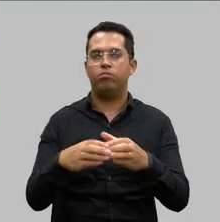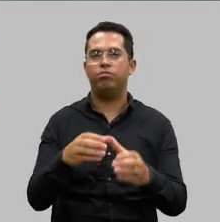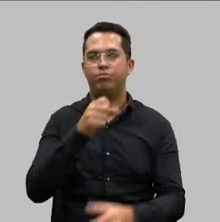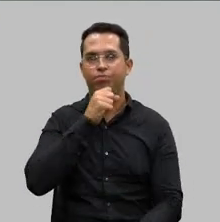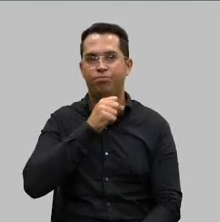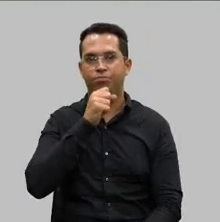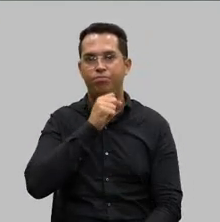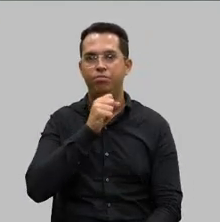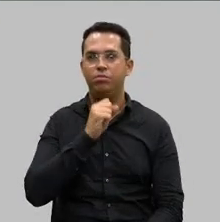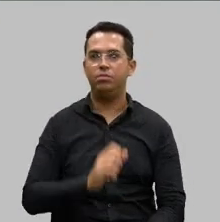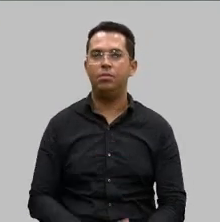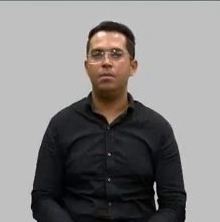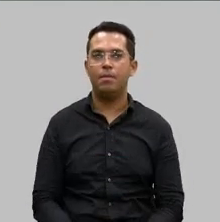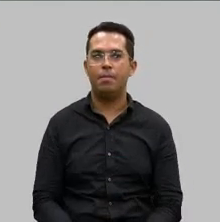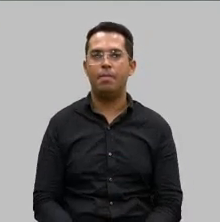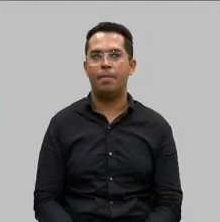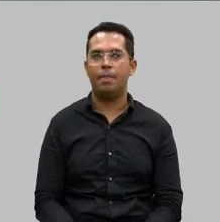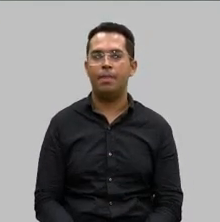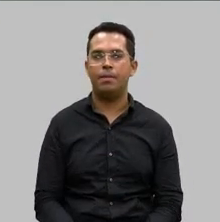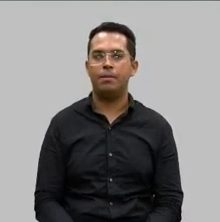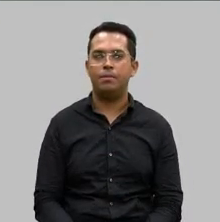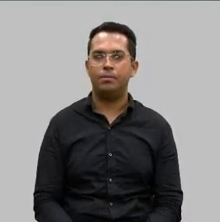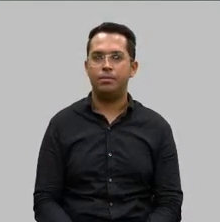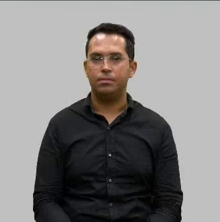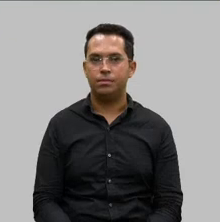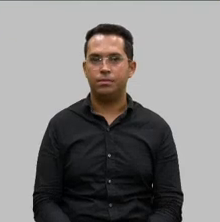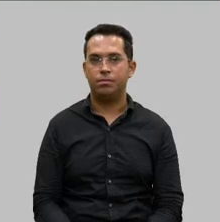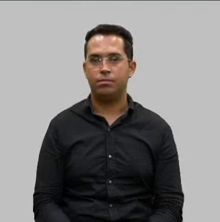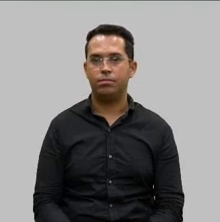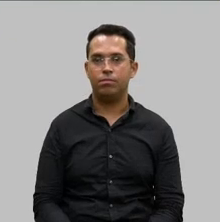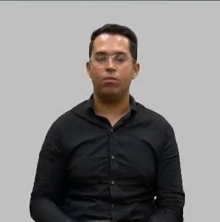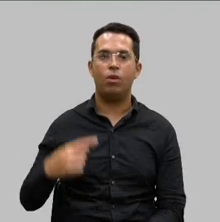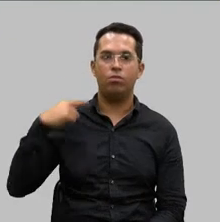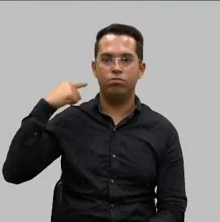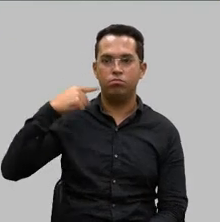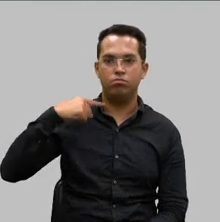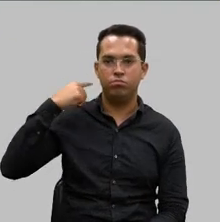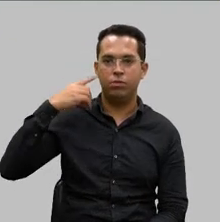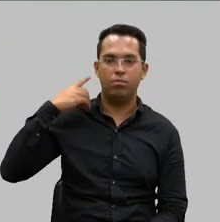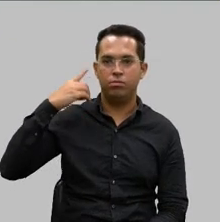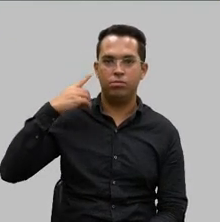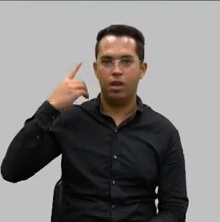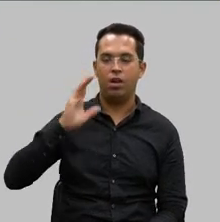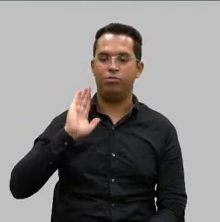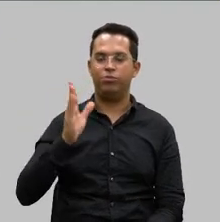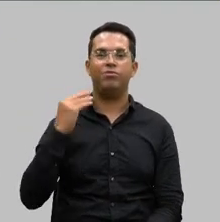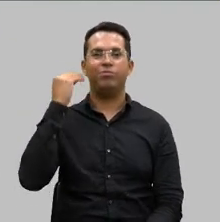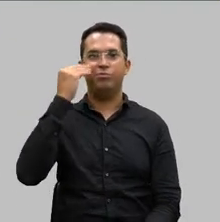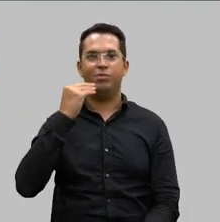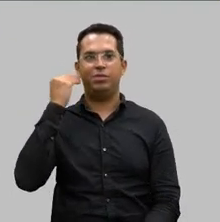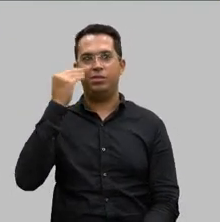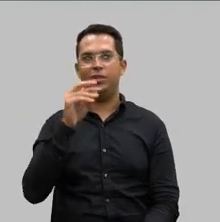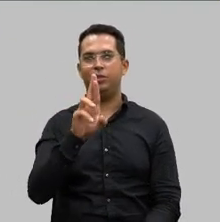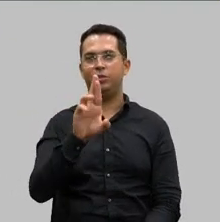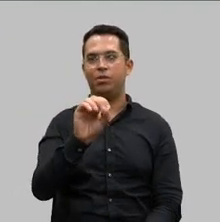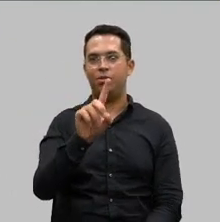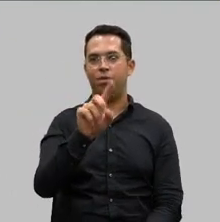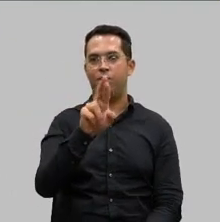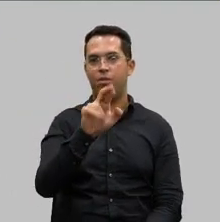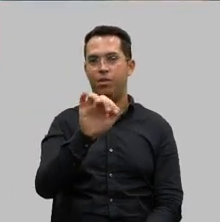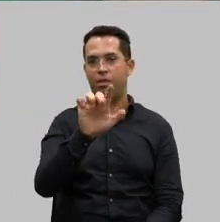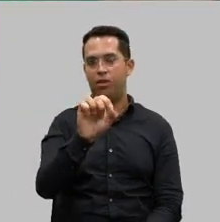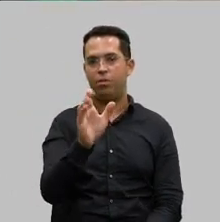comissão leonid de bolsas Deputado experiente comentar a Rodrigo Lopes autor do